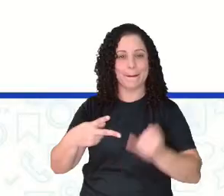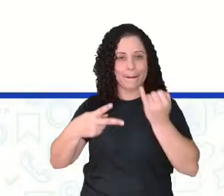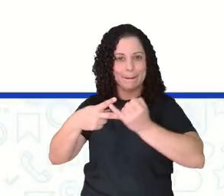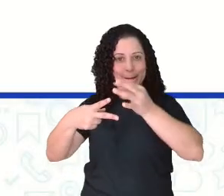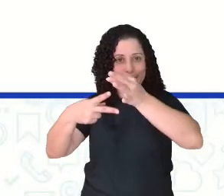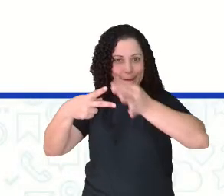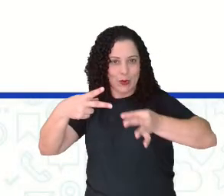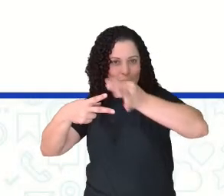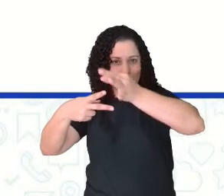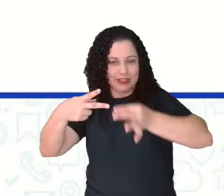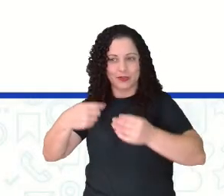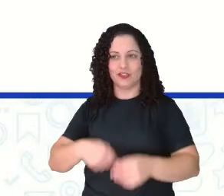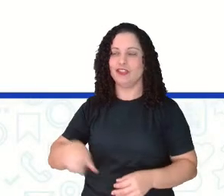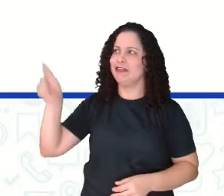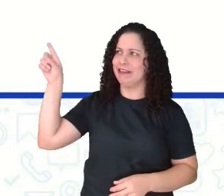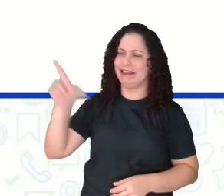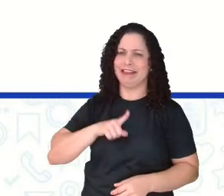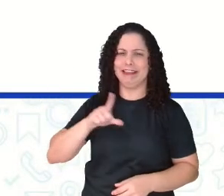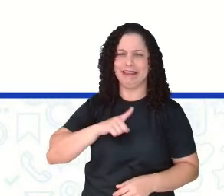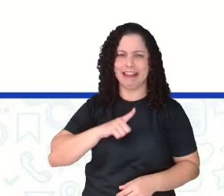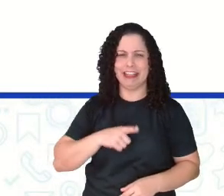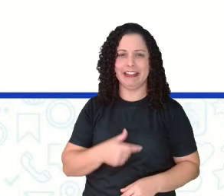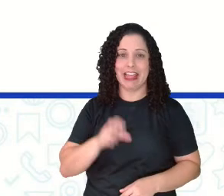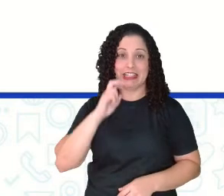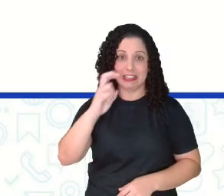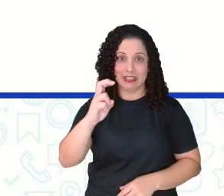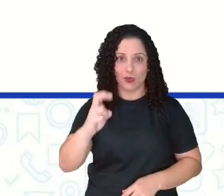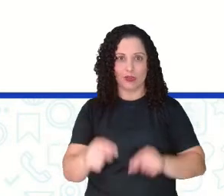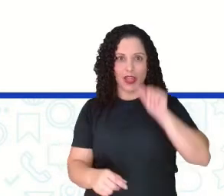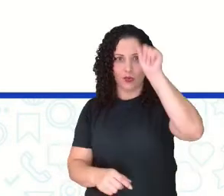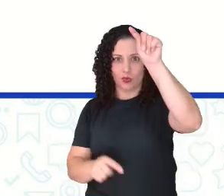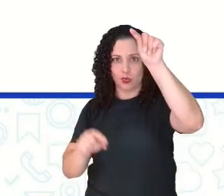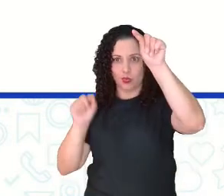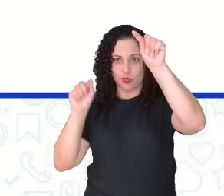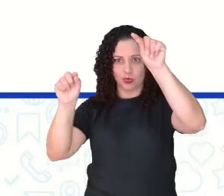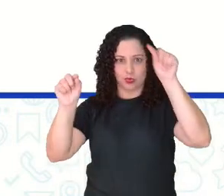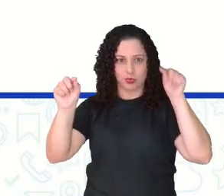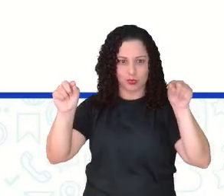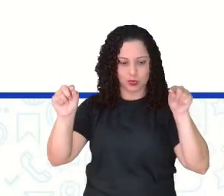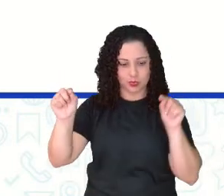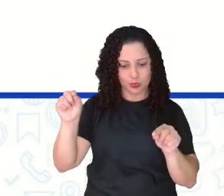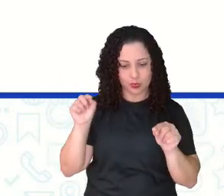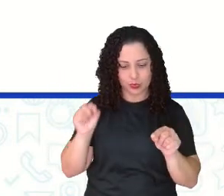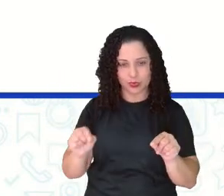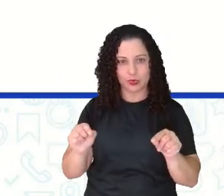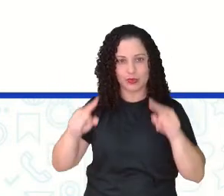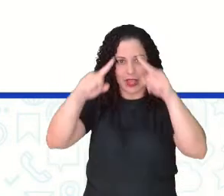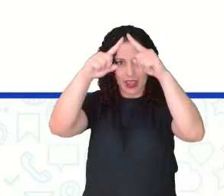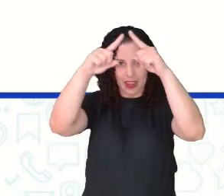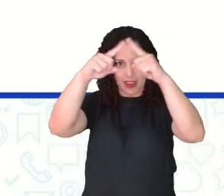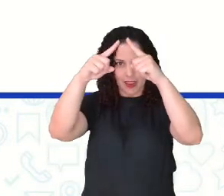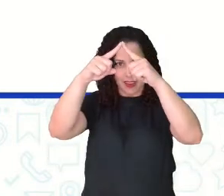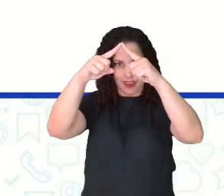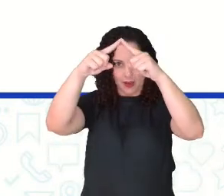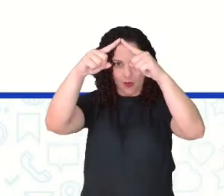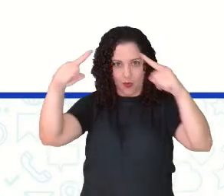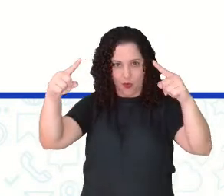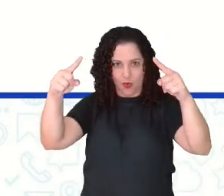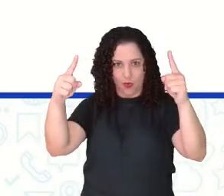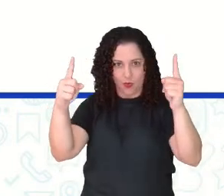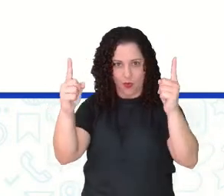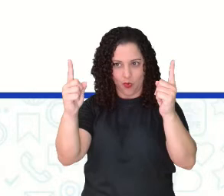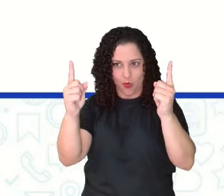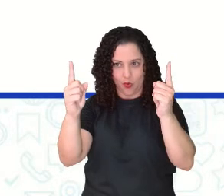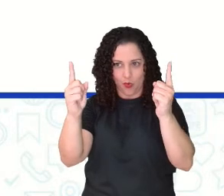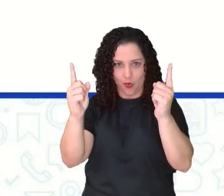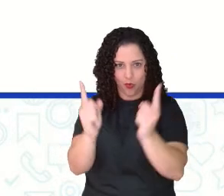foi formada por pentágonos, que é a partezinha preta, né, os gomos que a gente fala aí, preto, é em relação